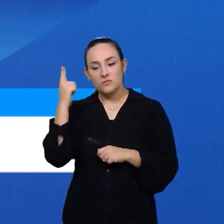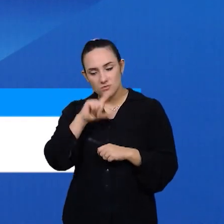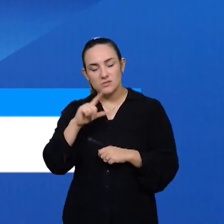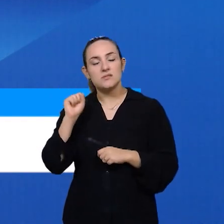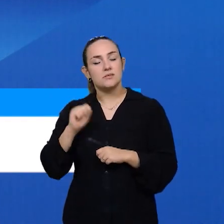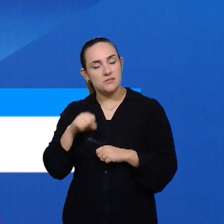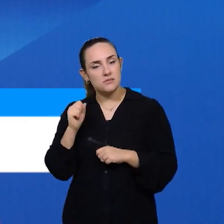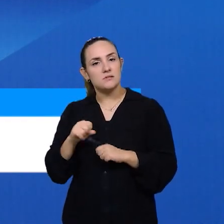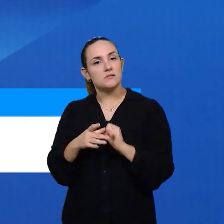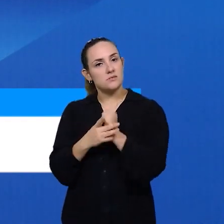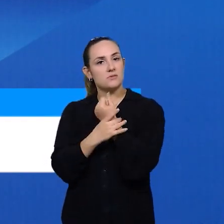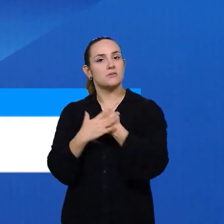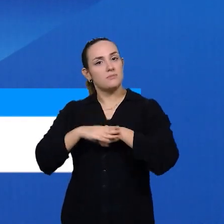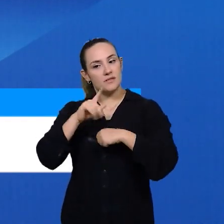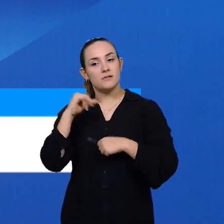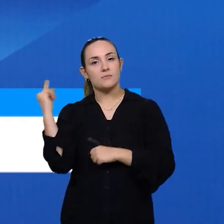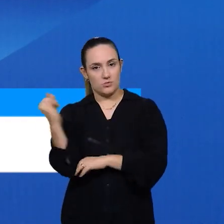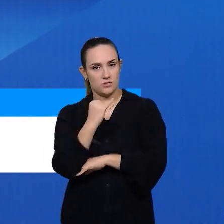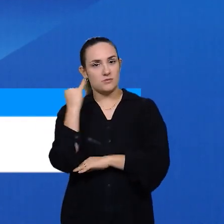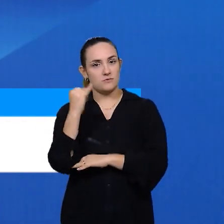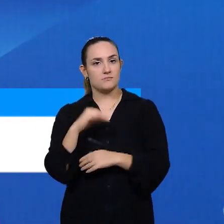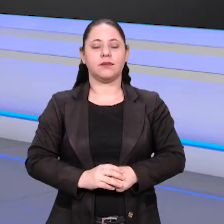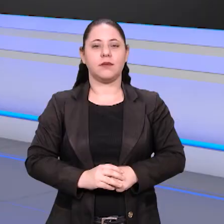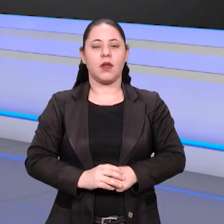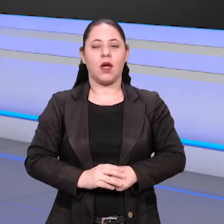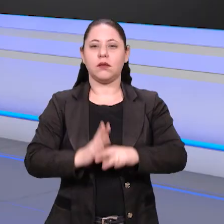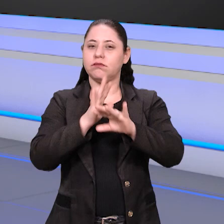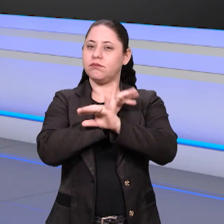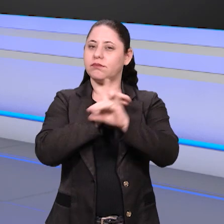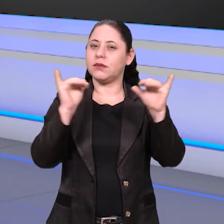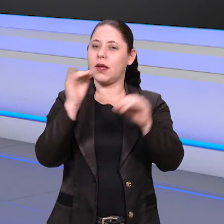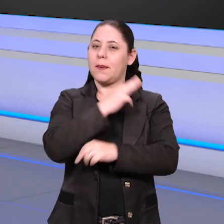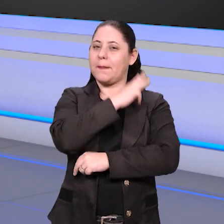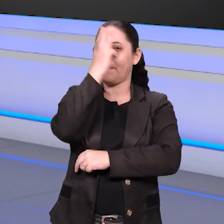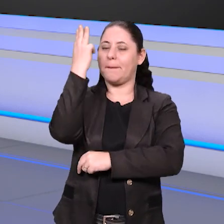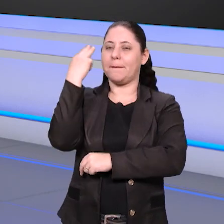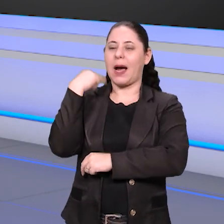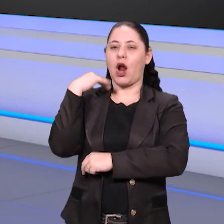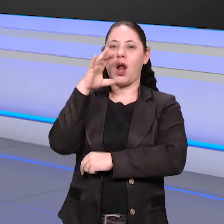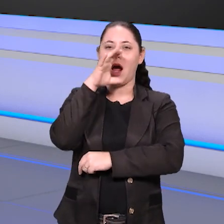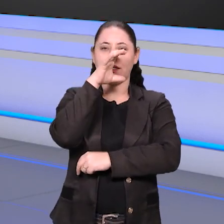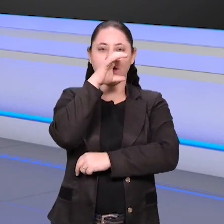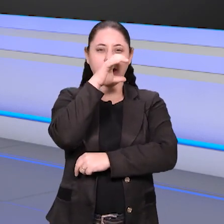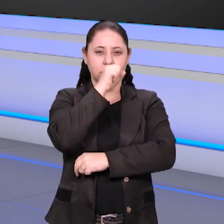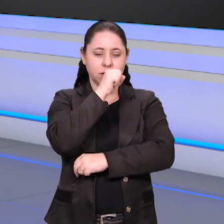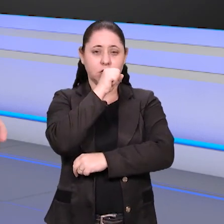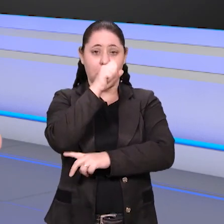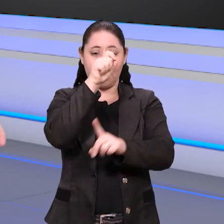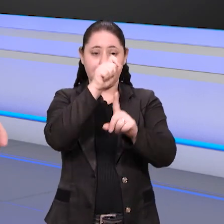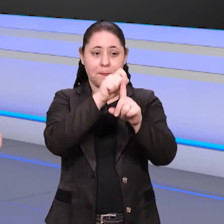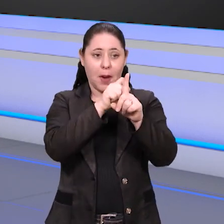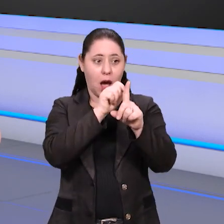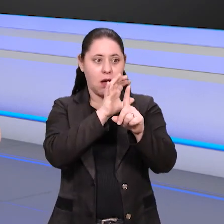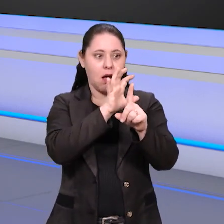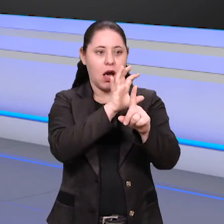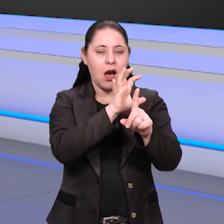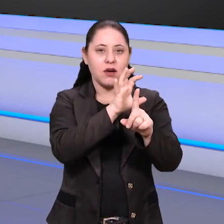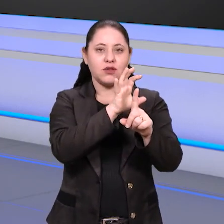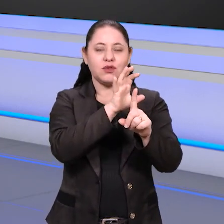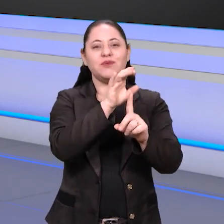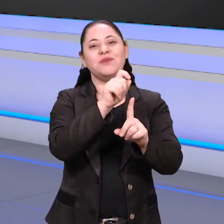Legislativa dentro do nosso estado é muito importante. A campanha Maio Laranja marcou o mês com